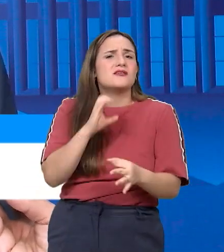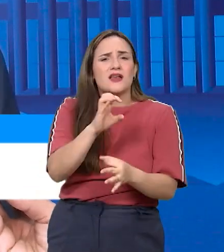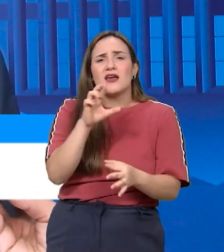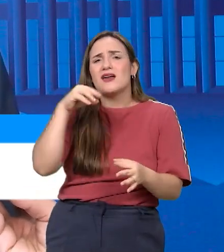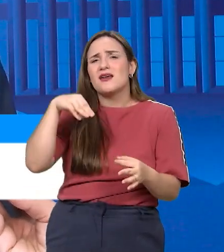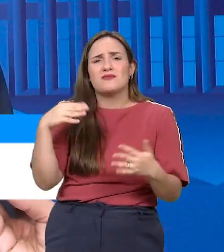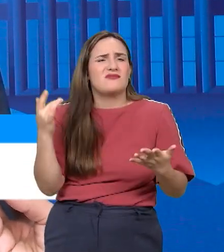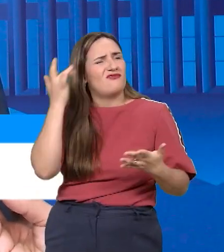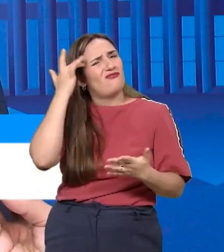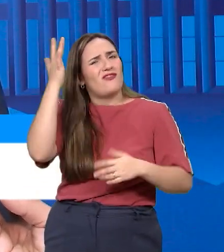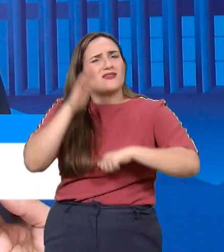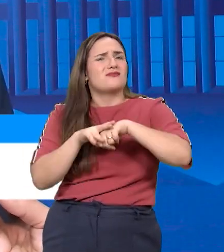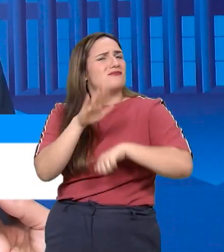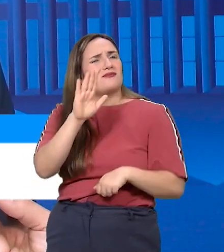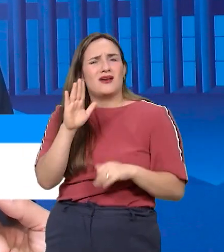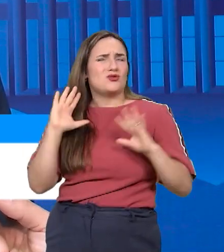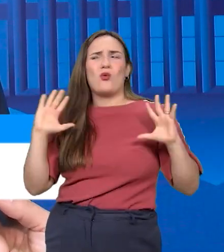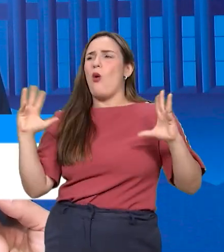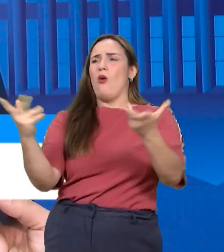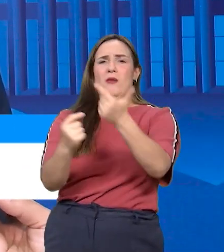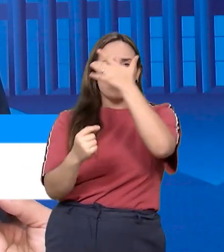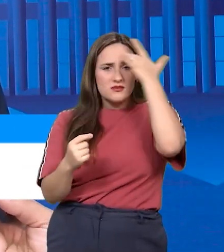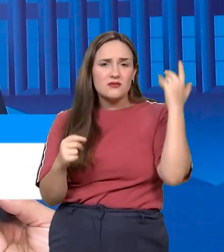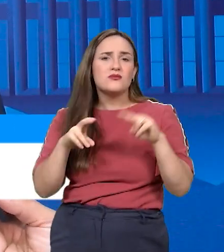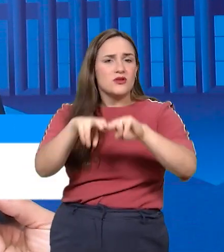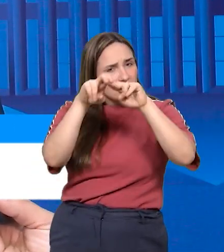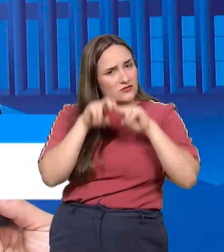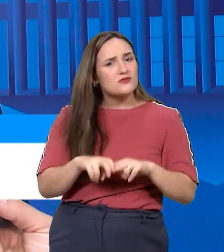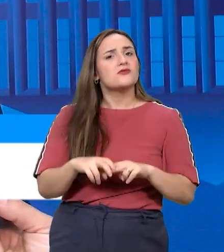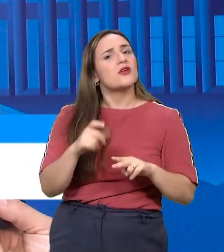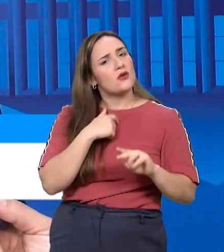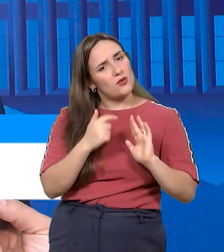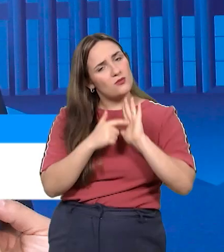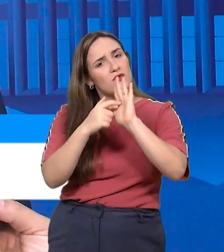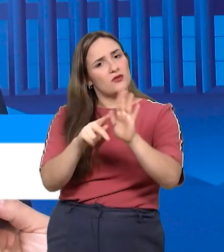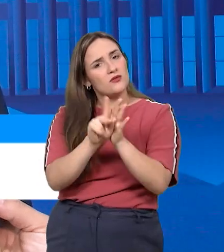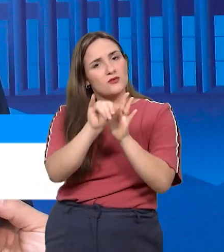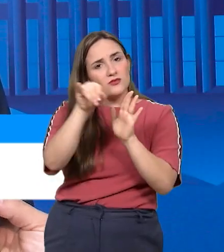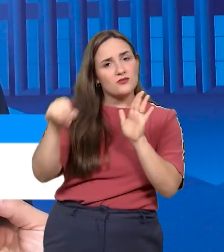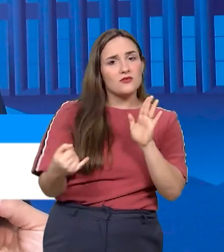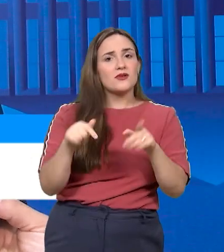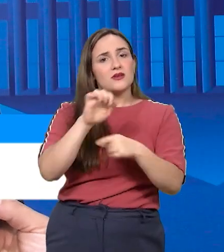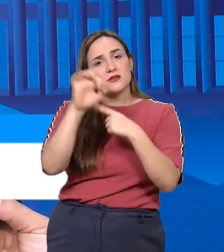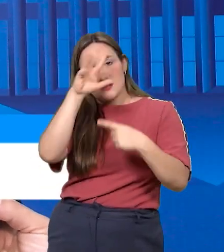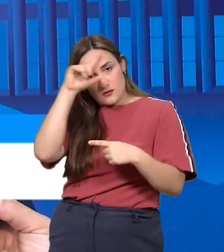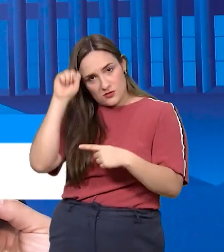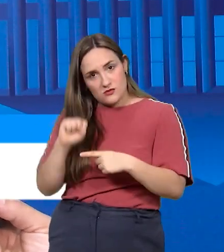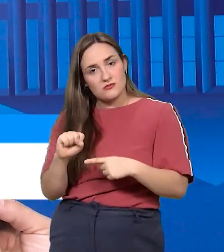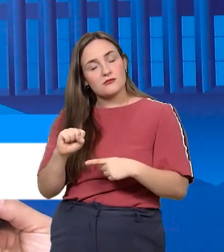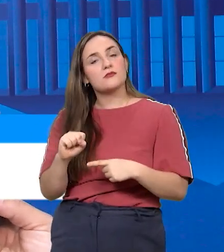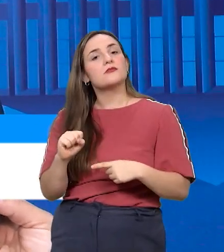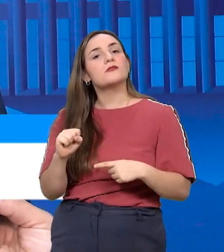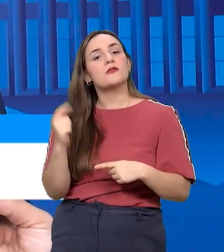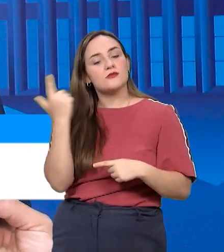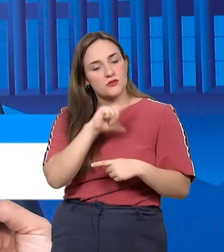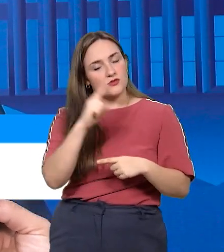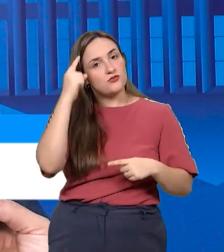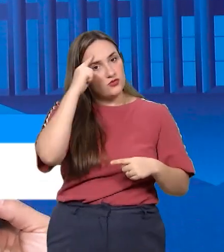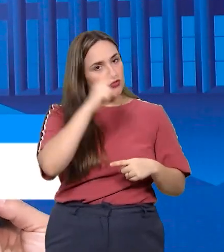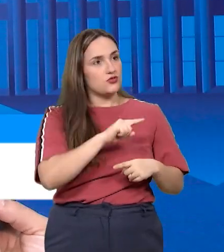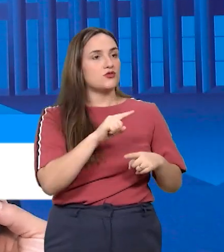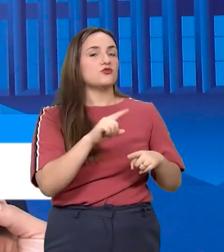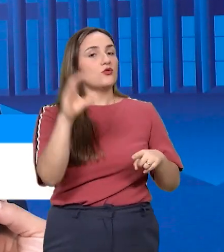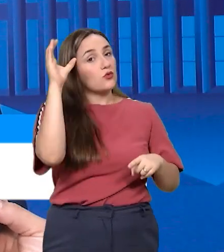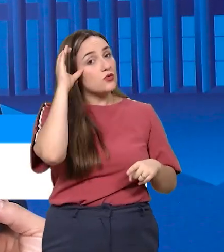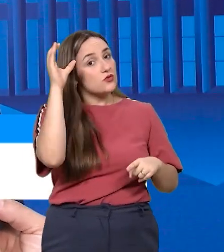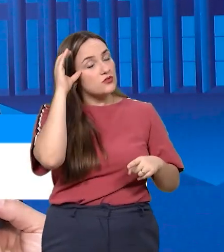e carimbado pelo médico com o seu CRM, fica muito mais fácil para todo mundo. Então, baseado nisso que a gente apresentou esse projeto no estado de Mato Grosso do Sul,